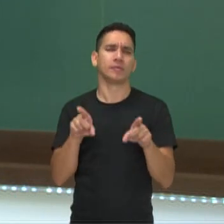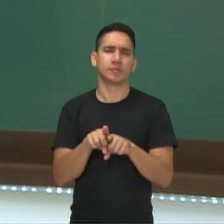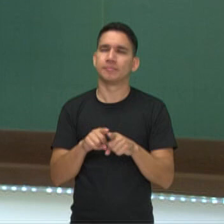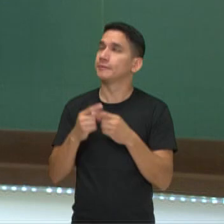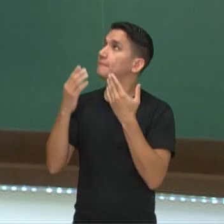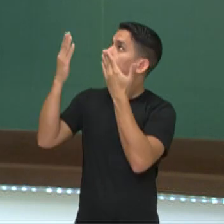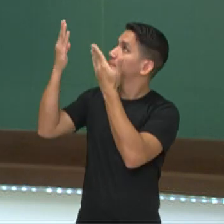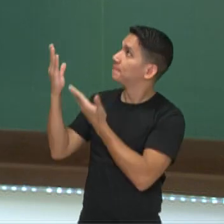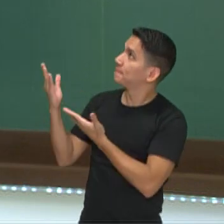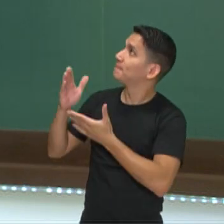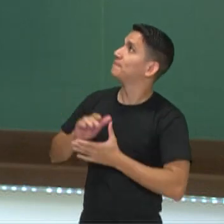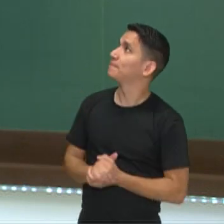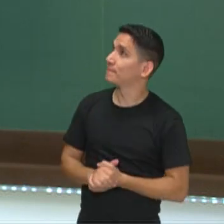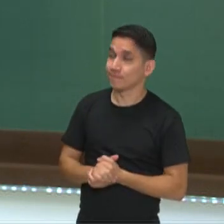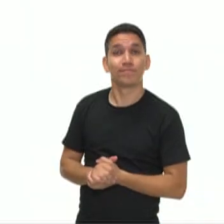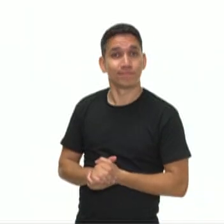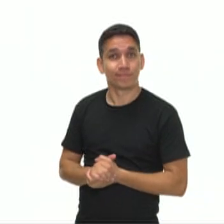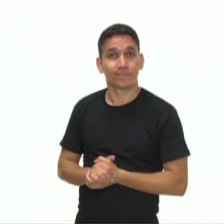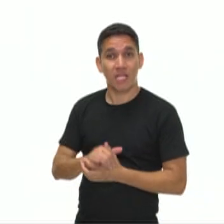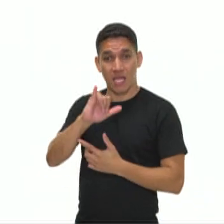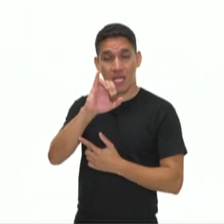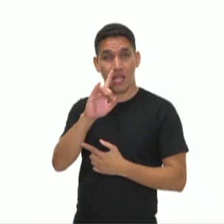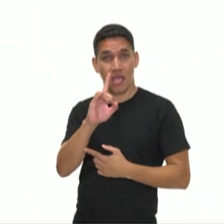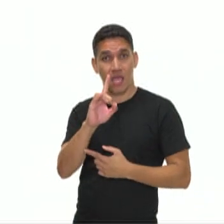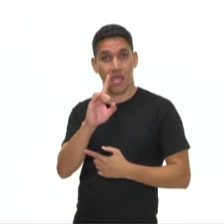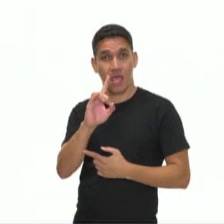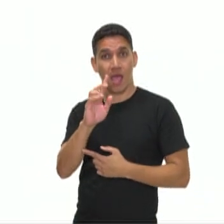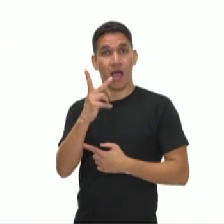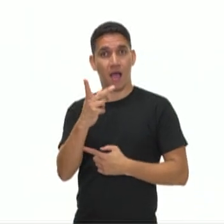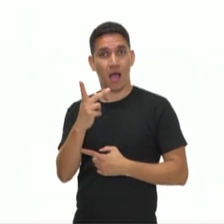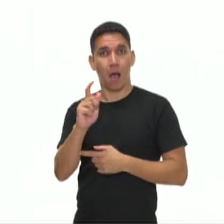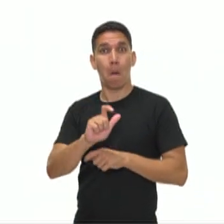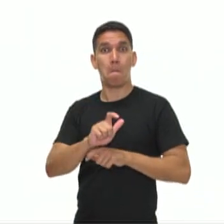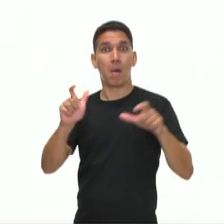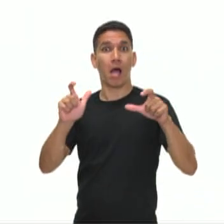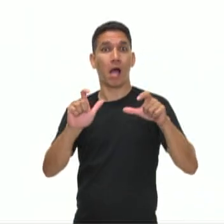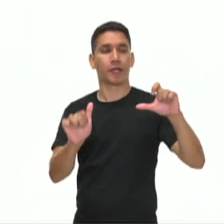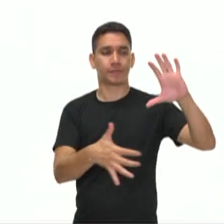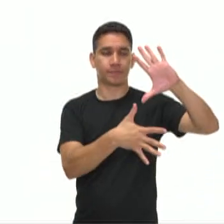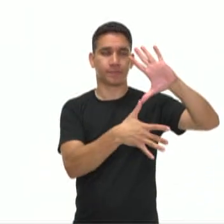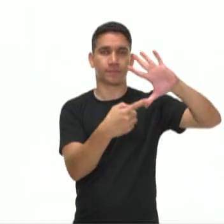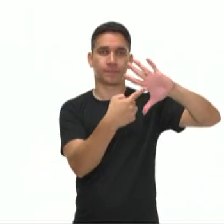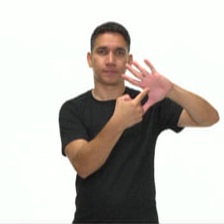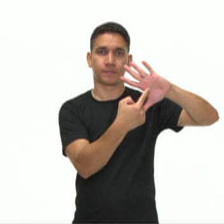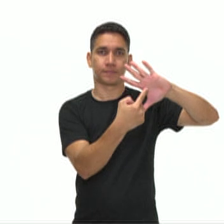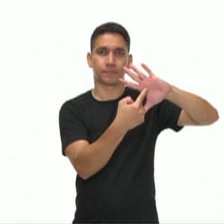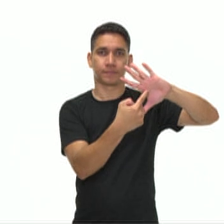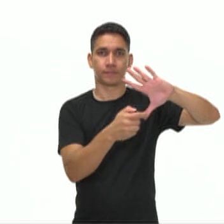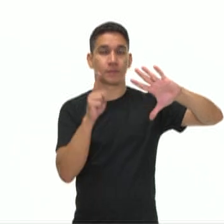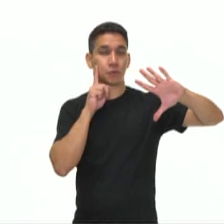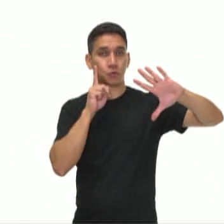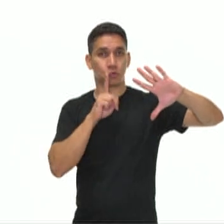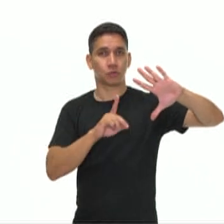ver? Maior IDH da América está lá nos Estados Unidos,